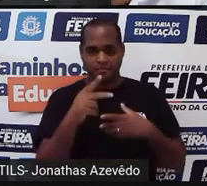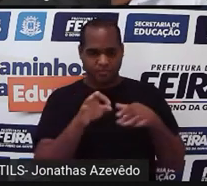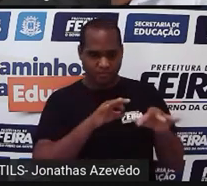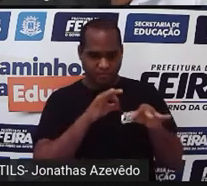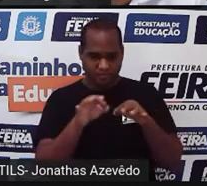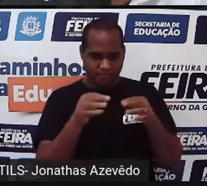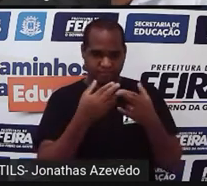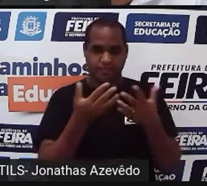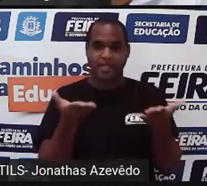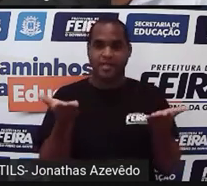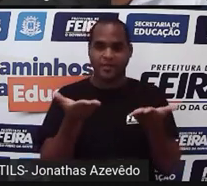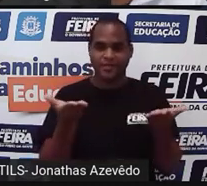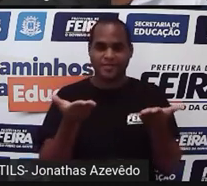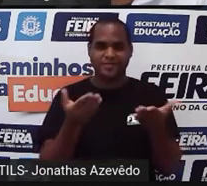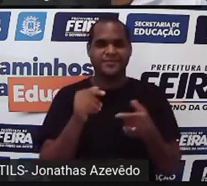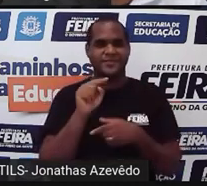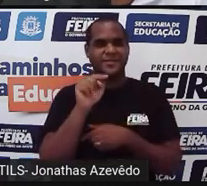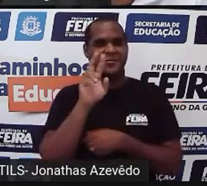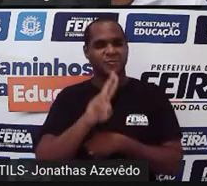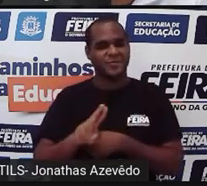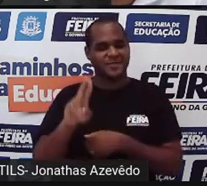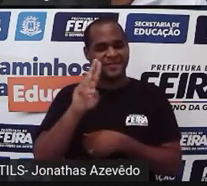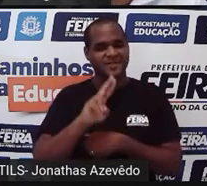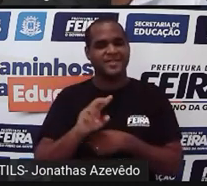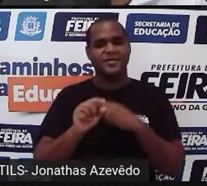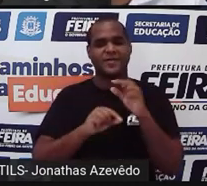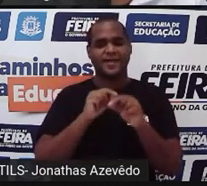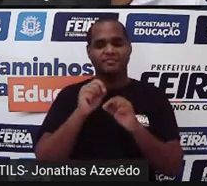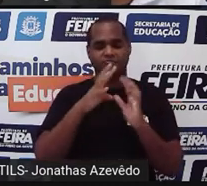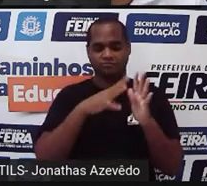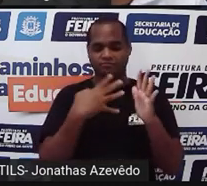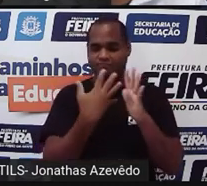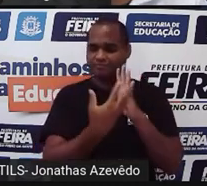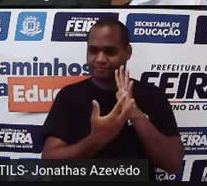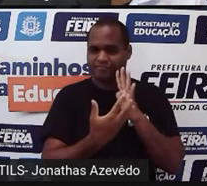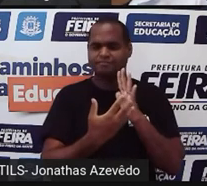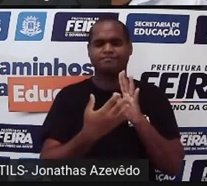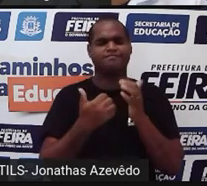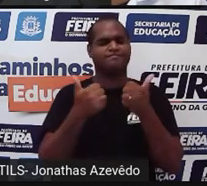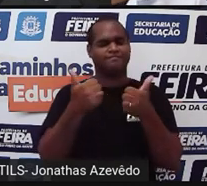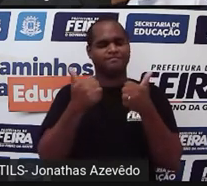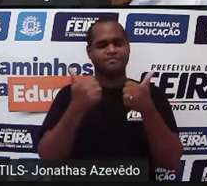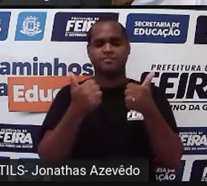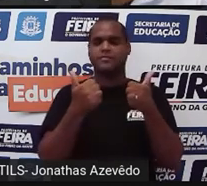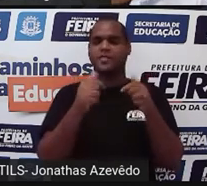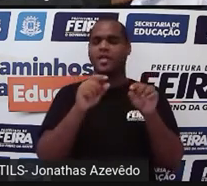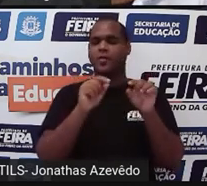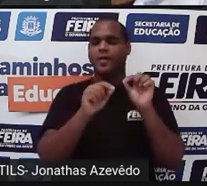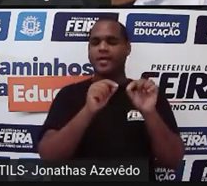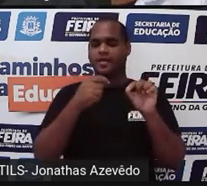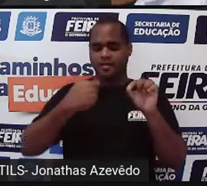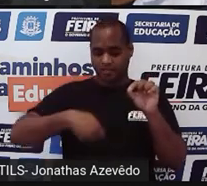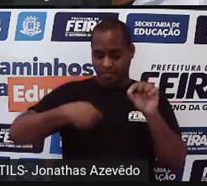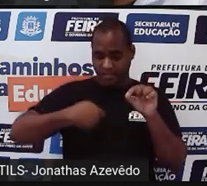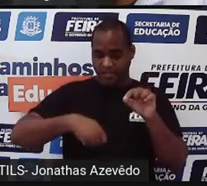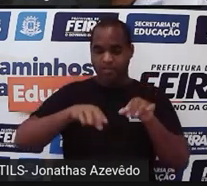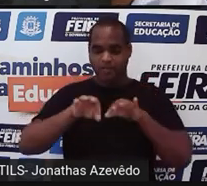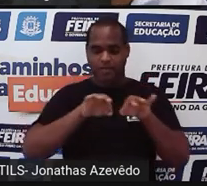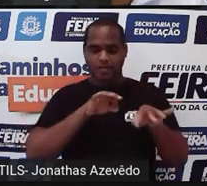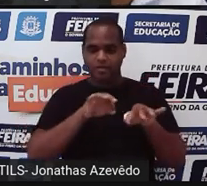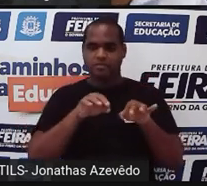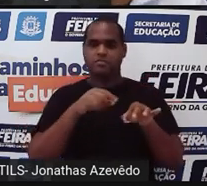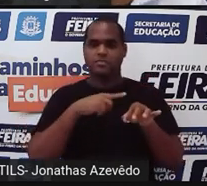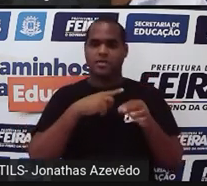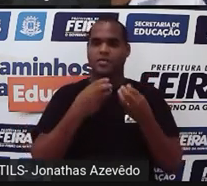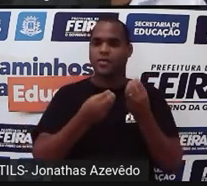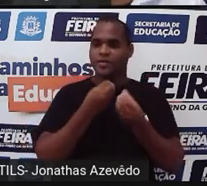organizei, né, agora usando uma tabela. Olha só, né? Onde é que a gente precisa da organização em